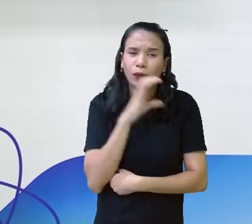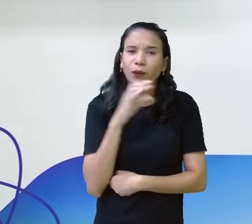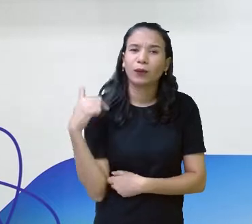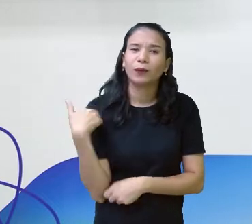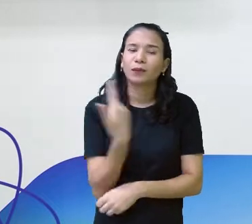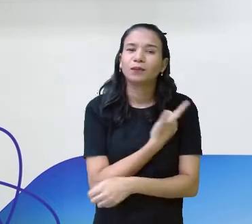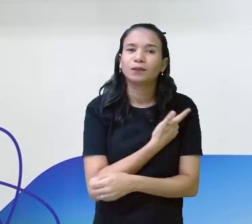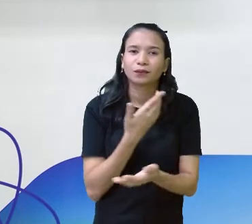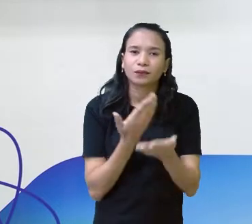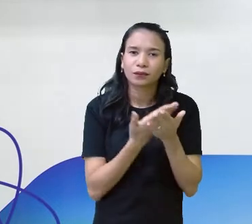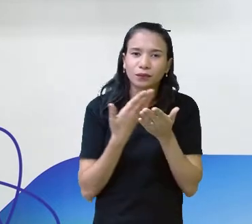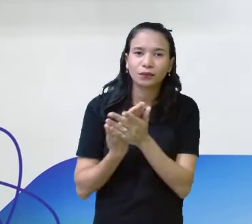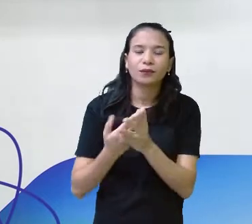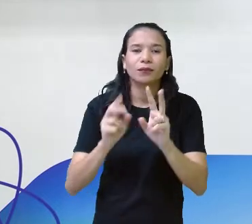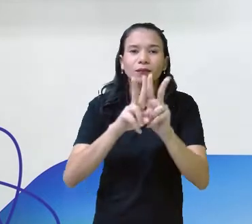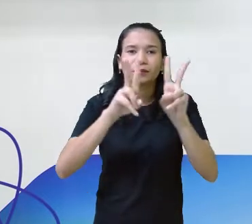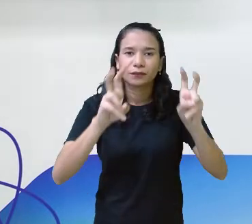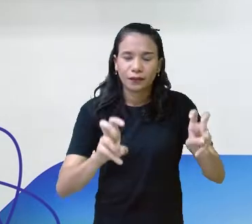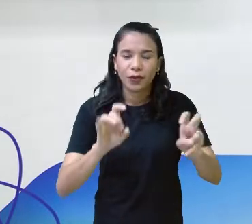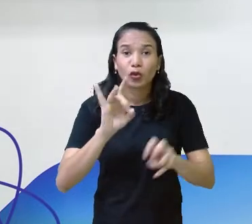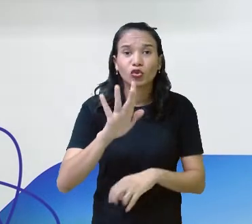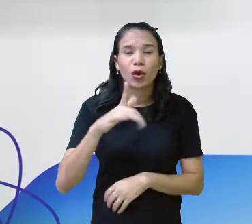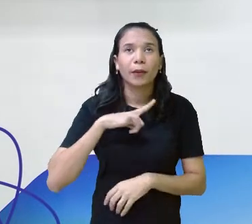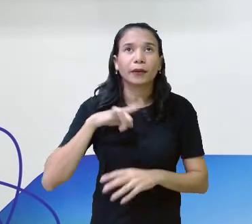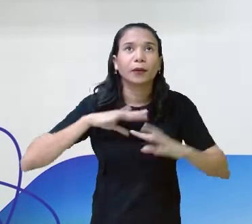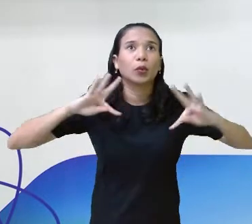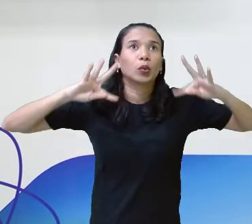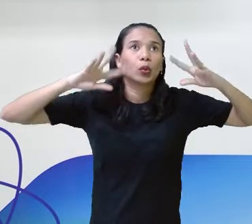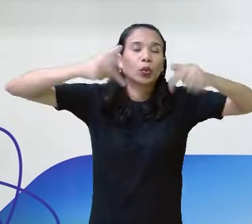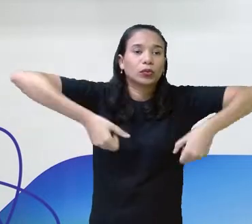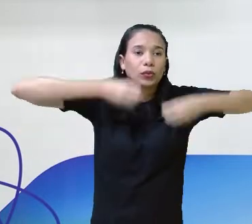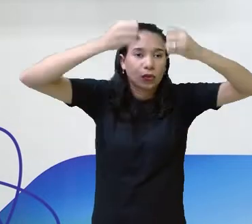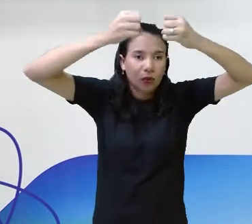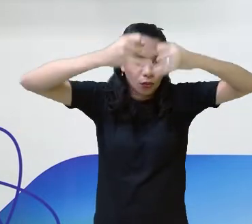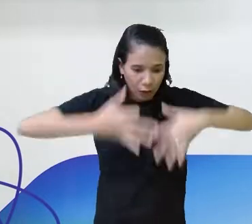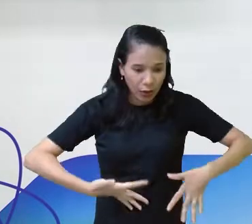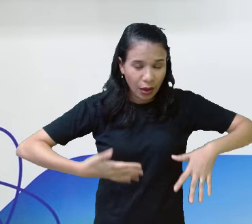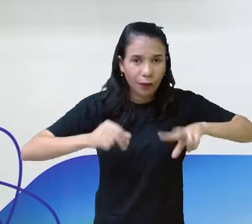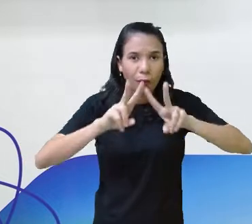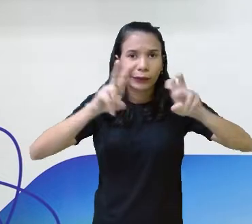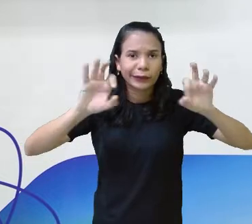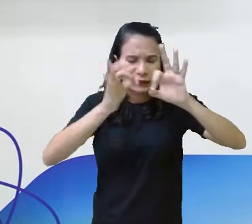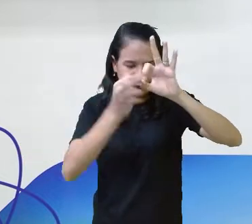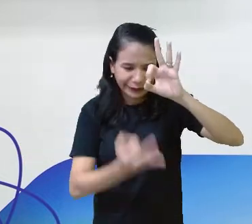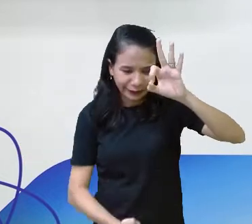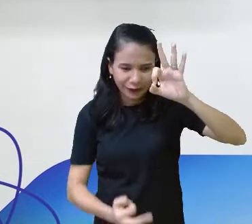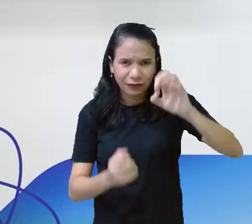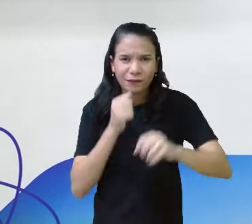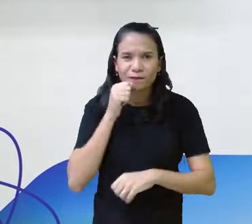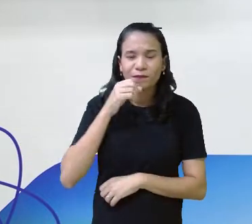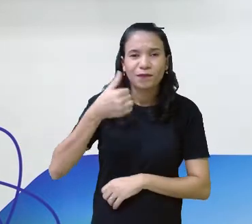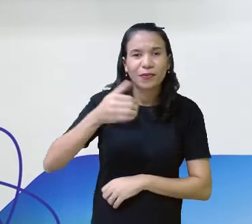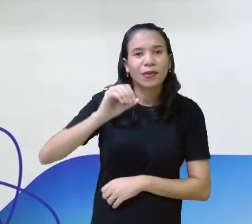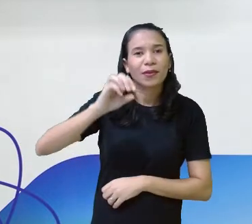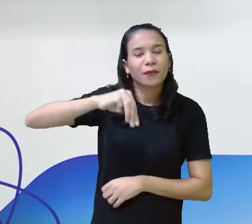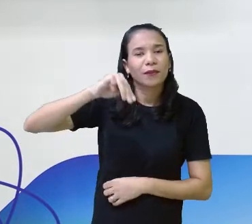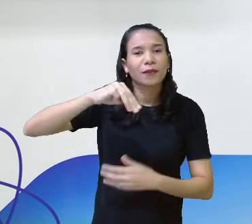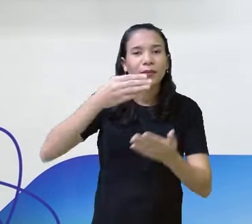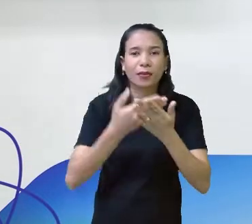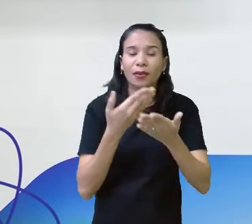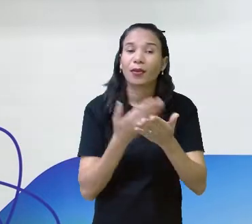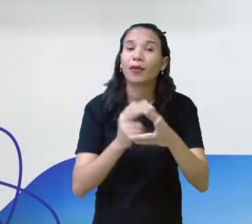pouquinho esse tema. Claro, não dá para esgotar porque é um assunto muito vasto, mas ainda temos 10 minutinhos de aula,